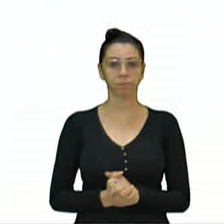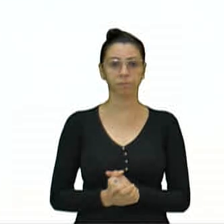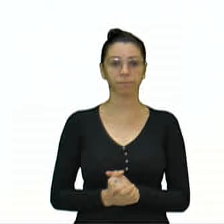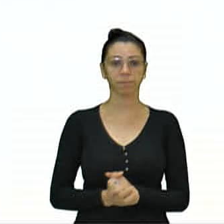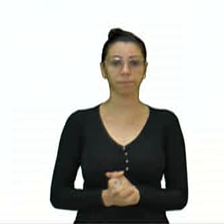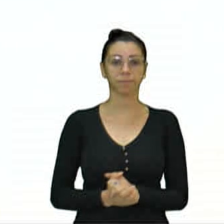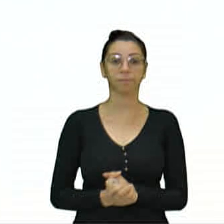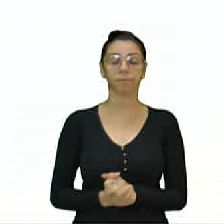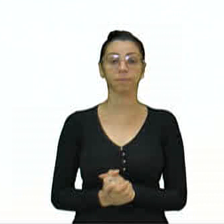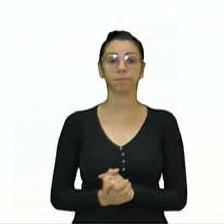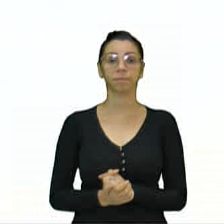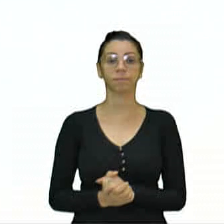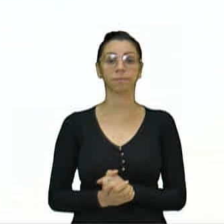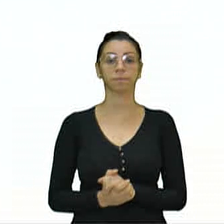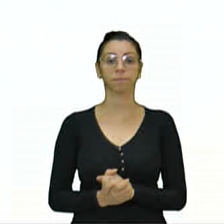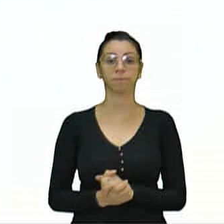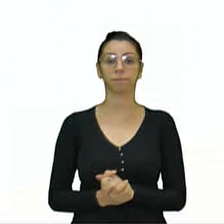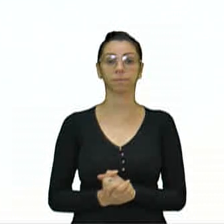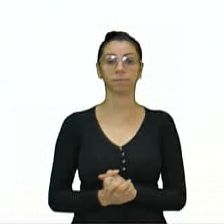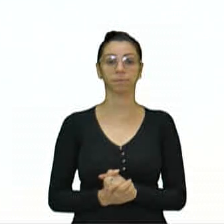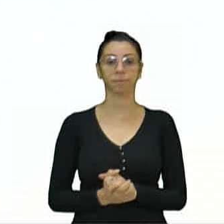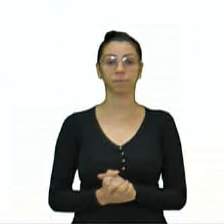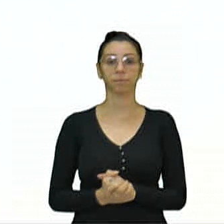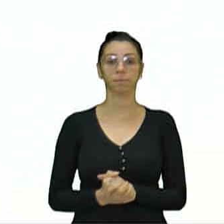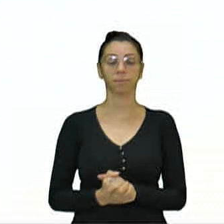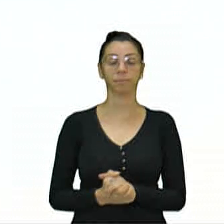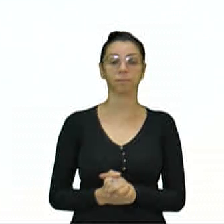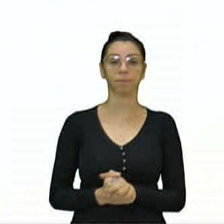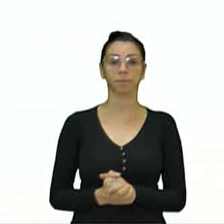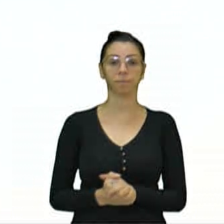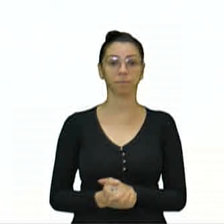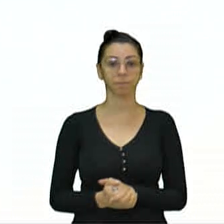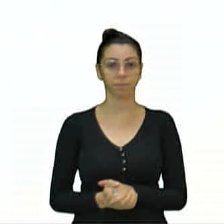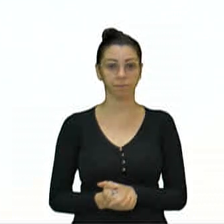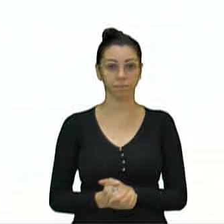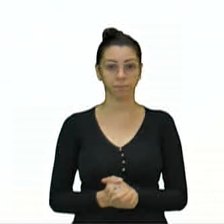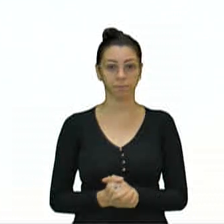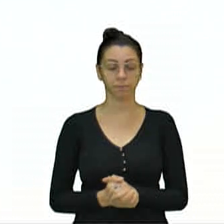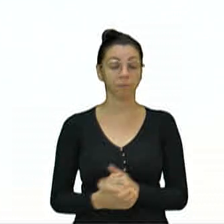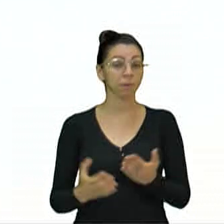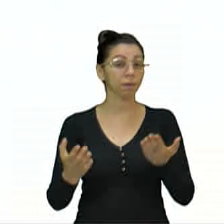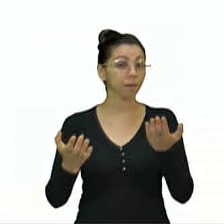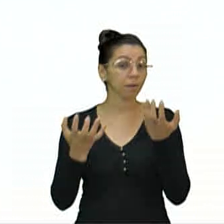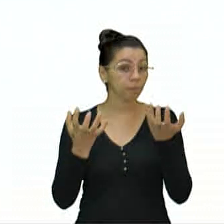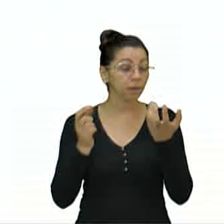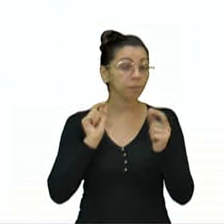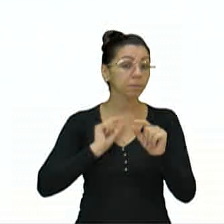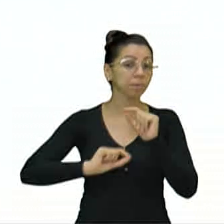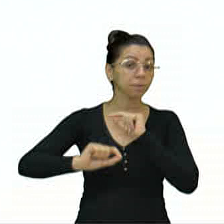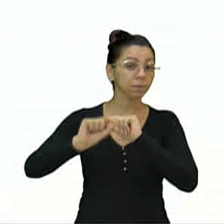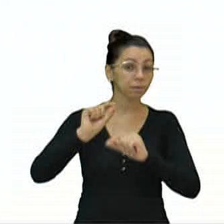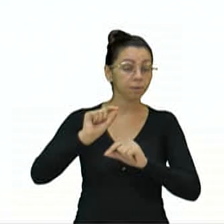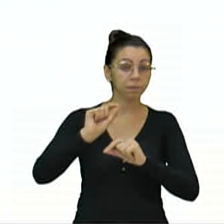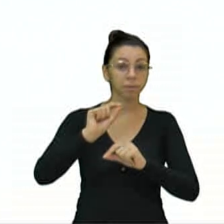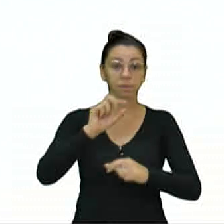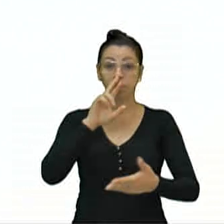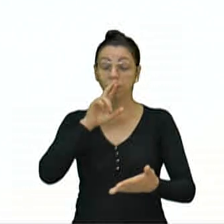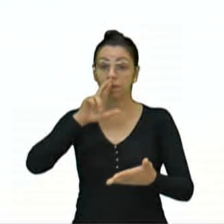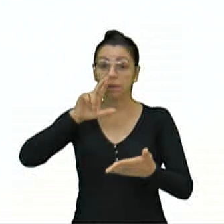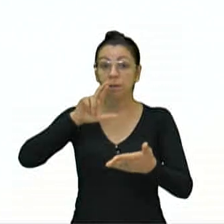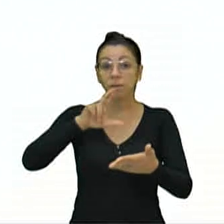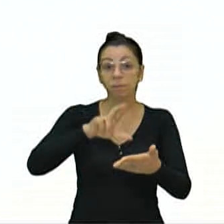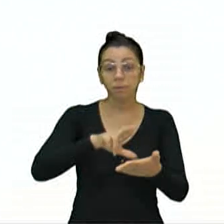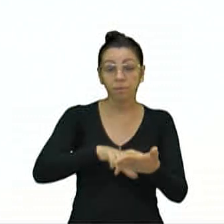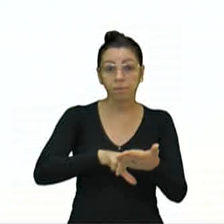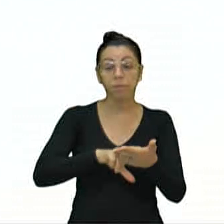Mention the advantage of a TV advertising from the text. Eu quero que vocês mencionem a